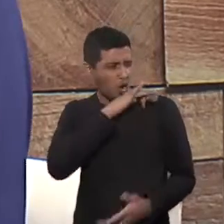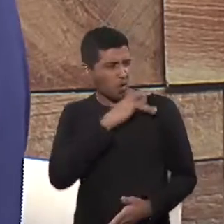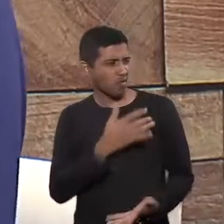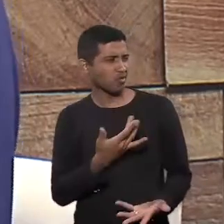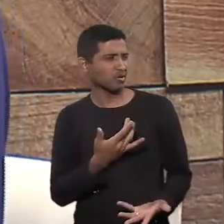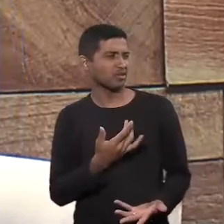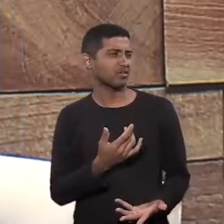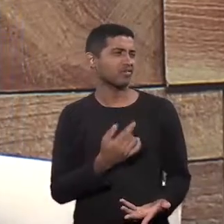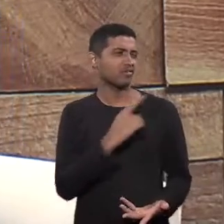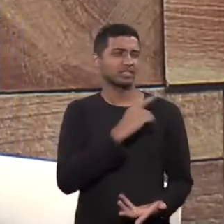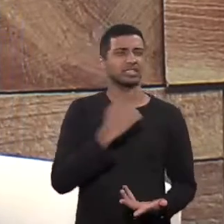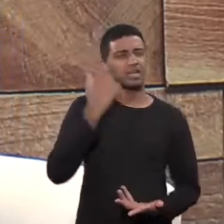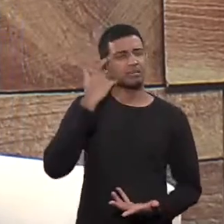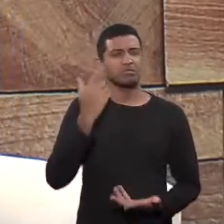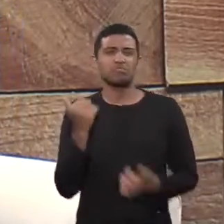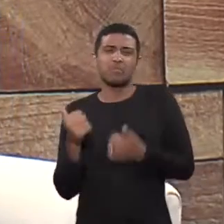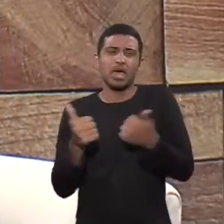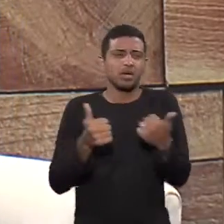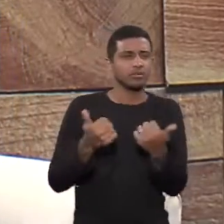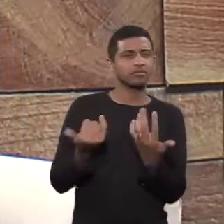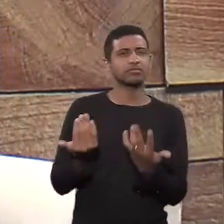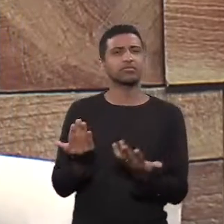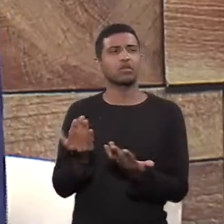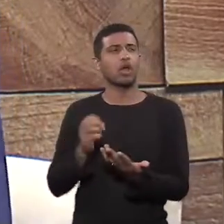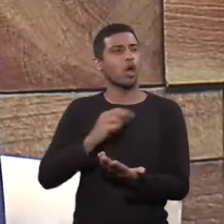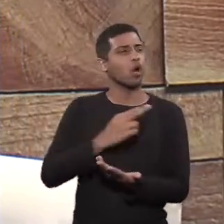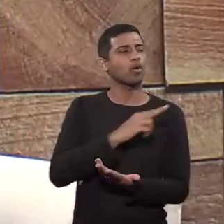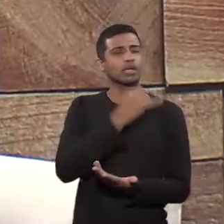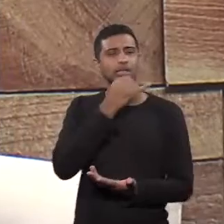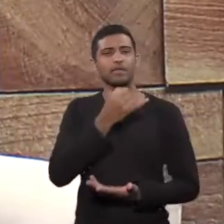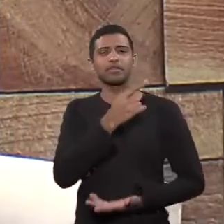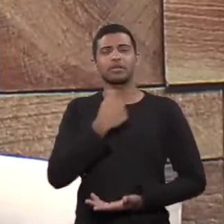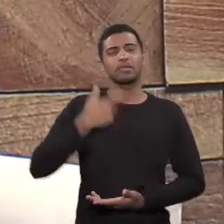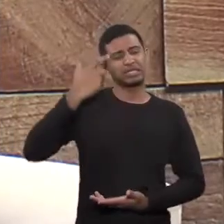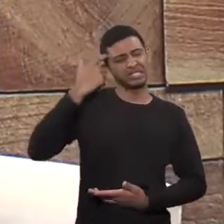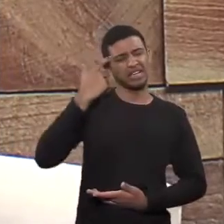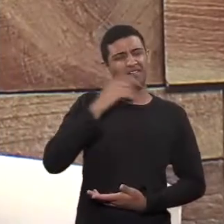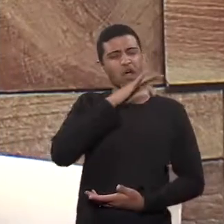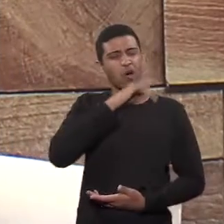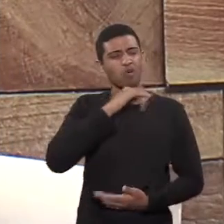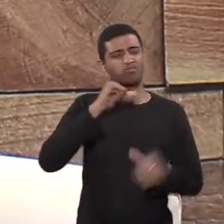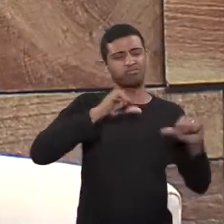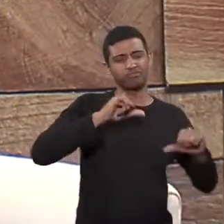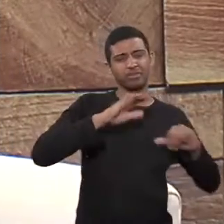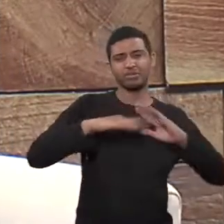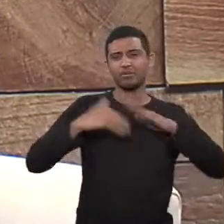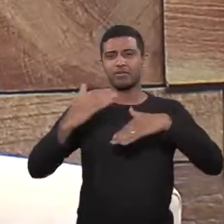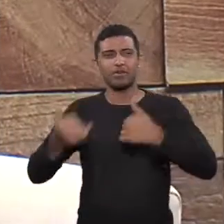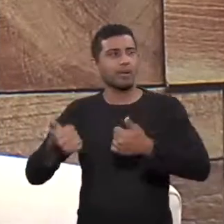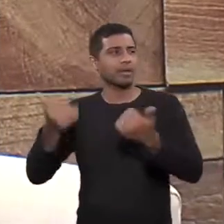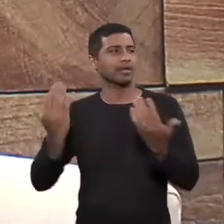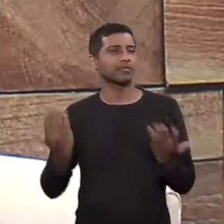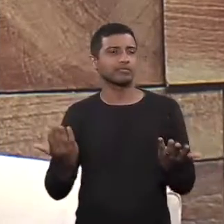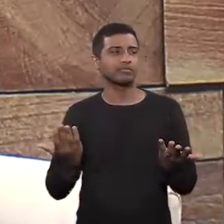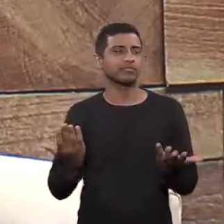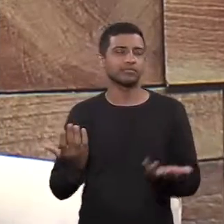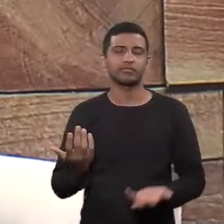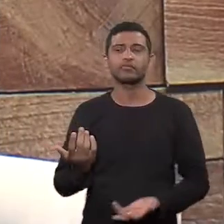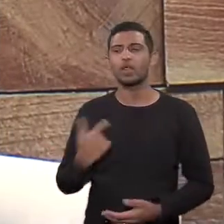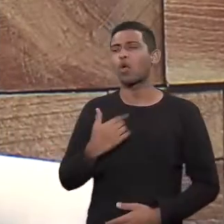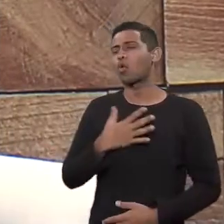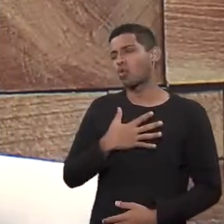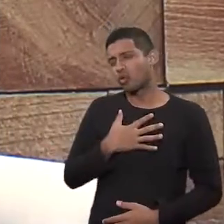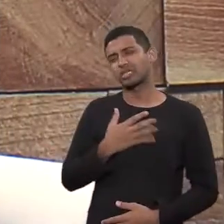juventude, foi muito ruim para você? Você levou isso numa boa? Você compensava por saber que ia te valer a pena de